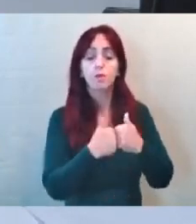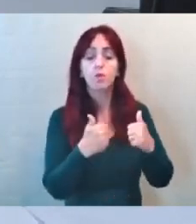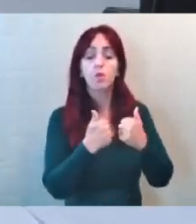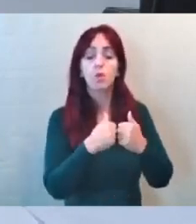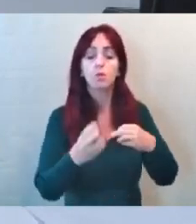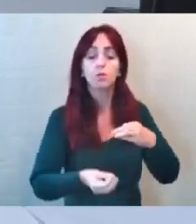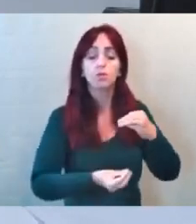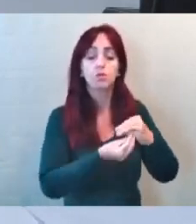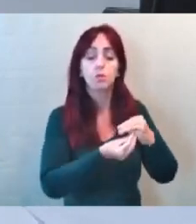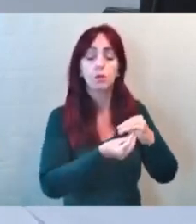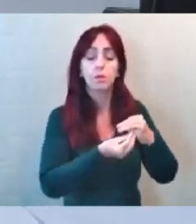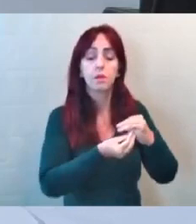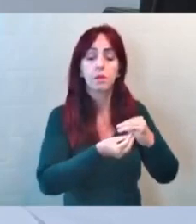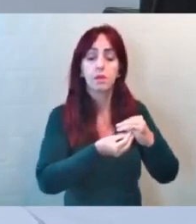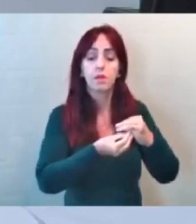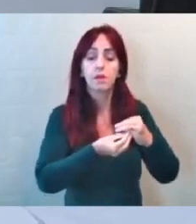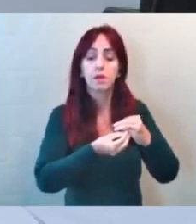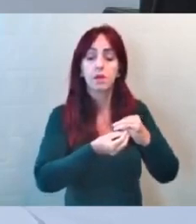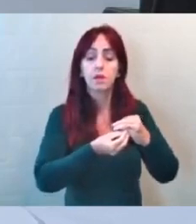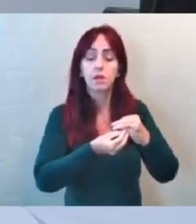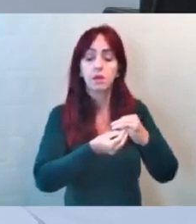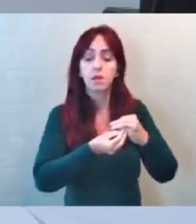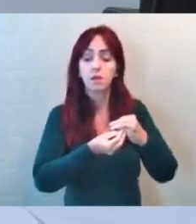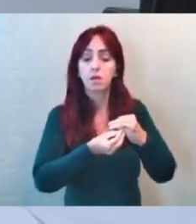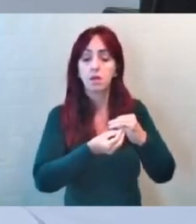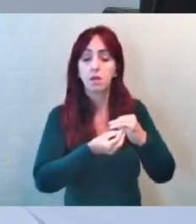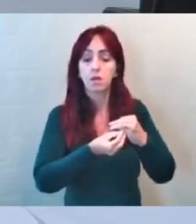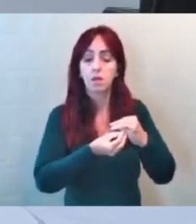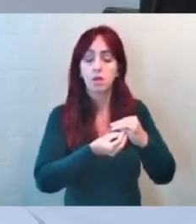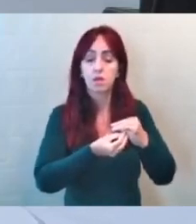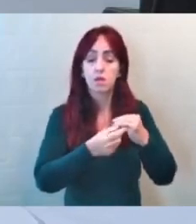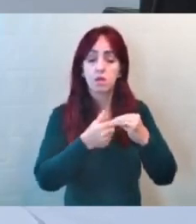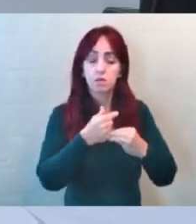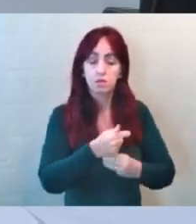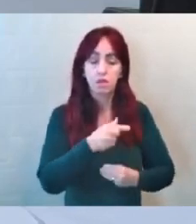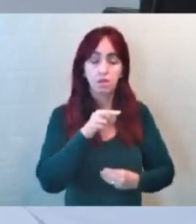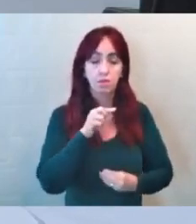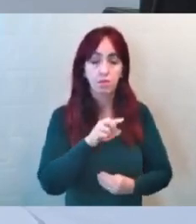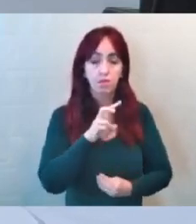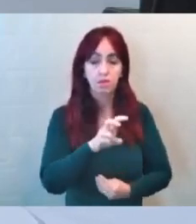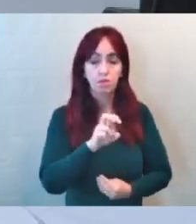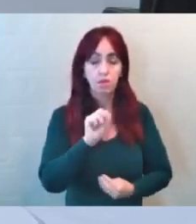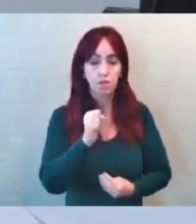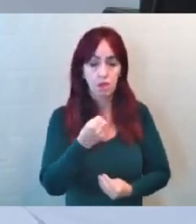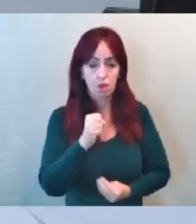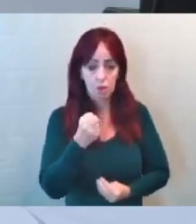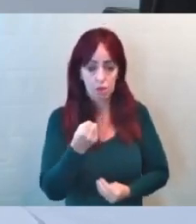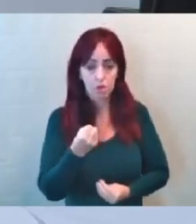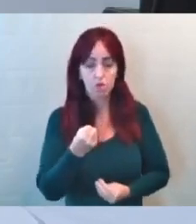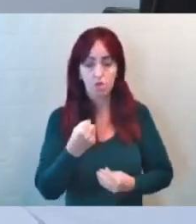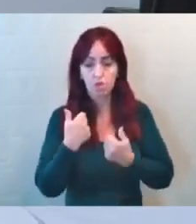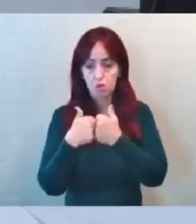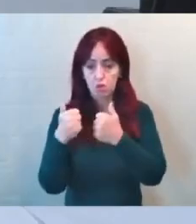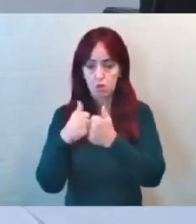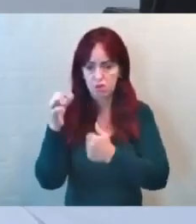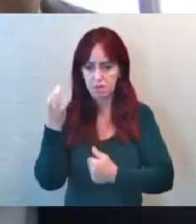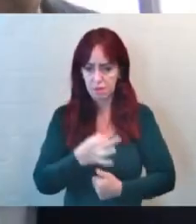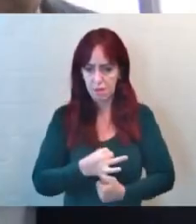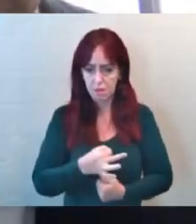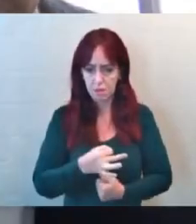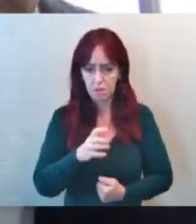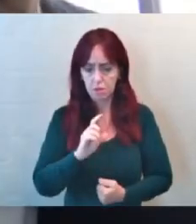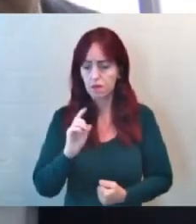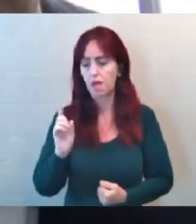7,58% pela prestação do serviço de gerenciamento da bilhetagem, certo?